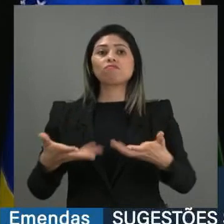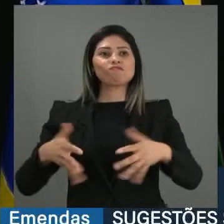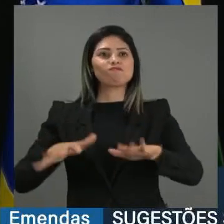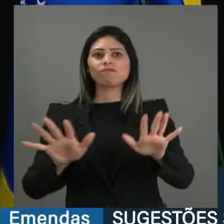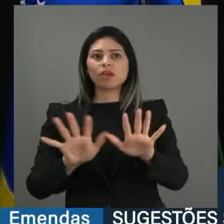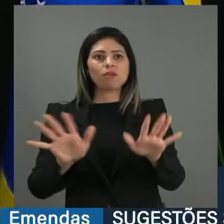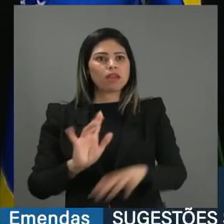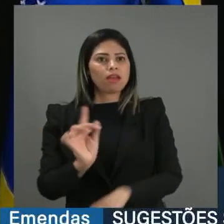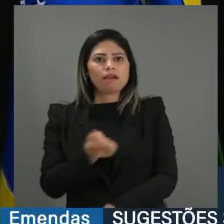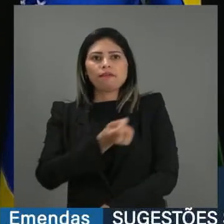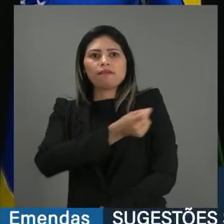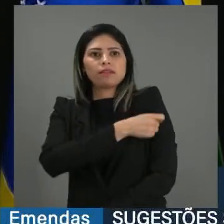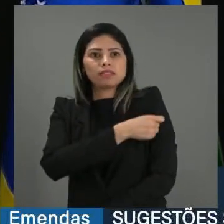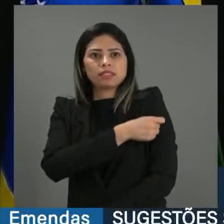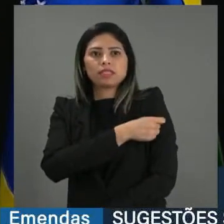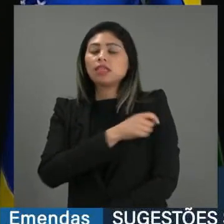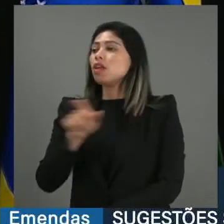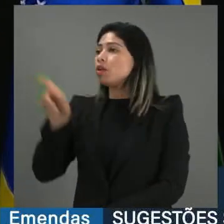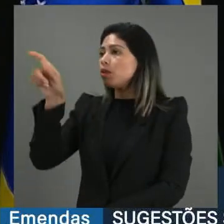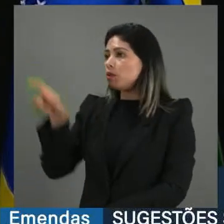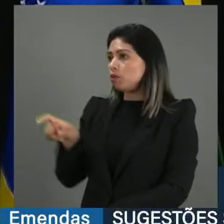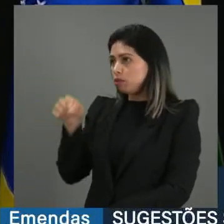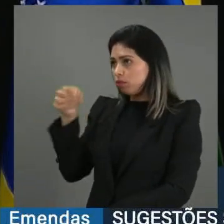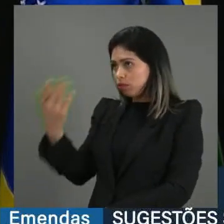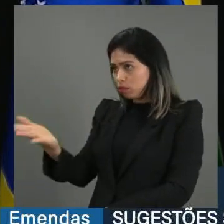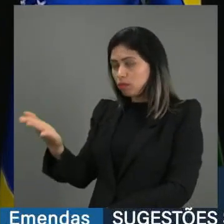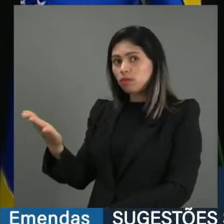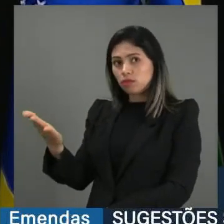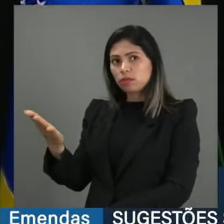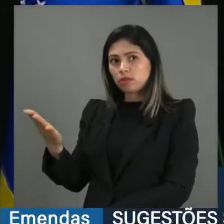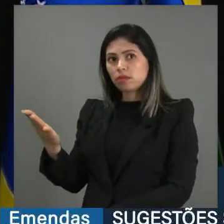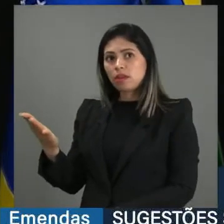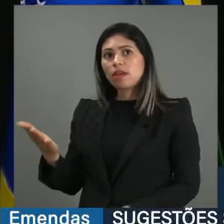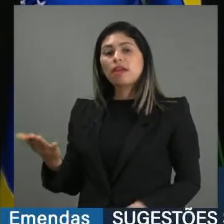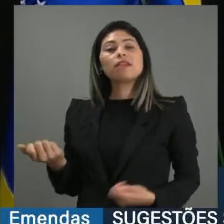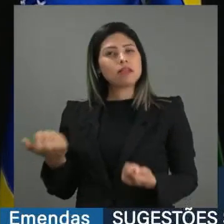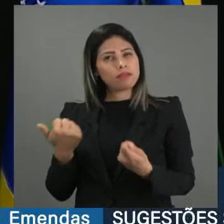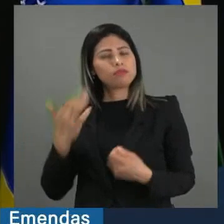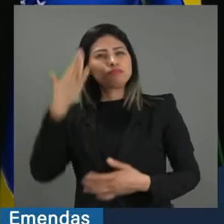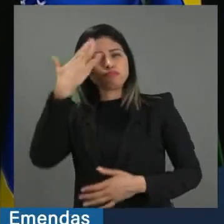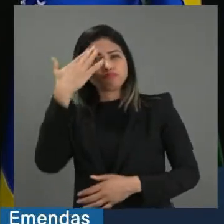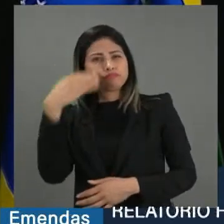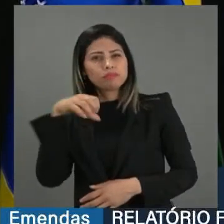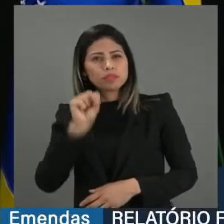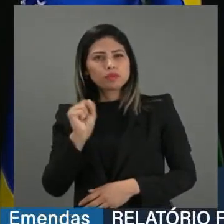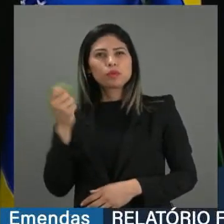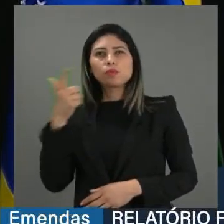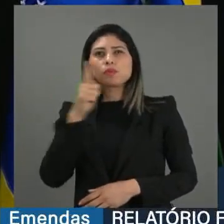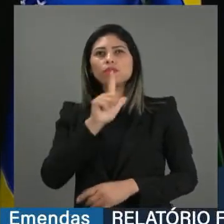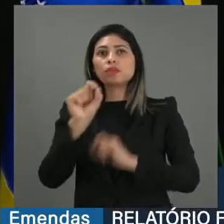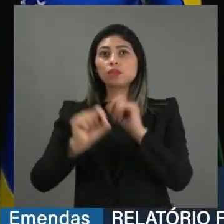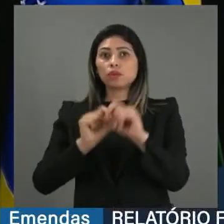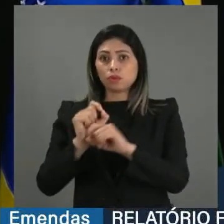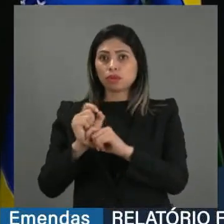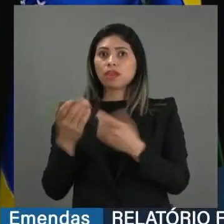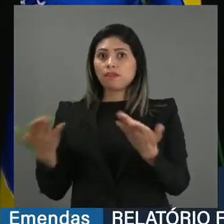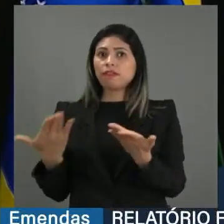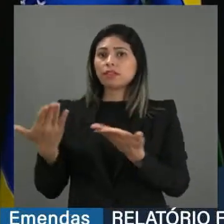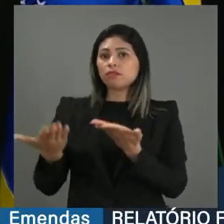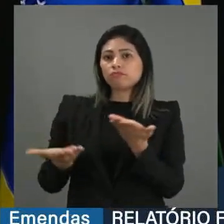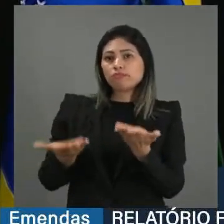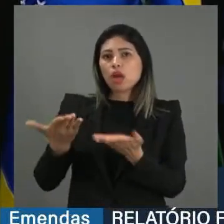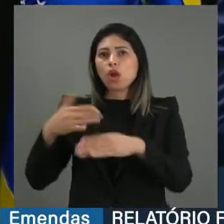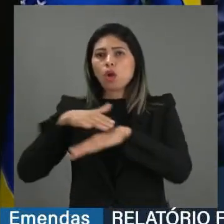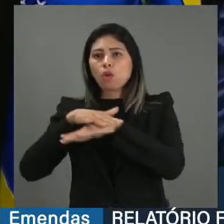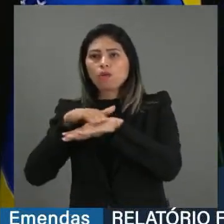vacinar. E o senhor, de uma forma, com muita sabedoria, conseguiu construir um consenso entre